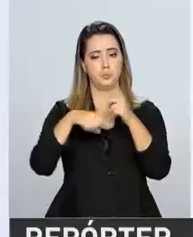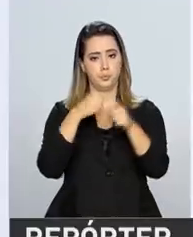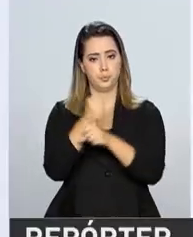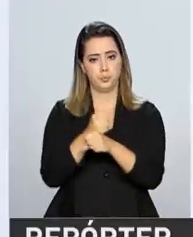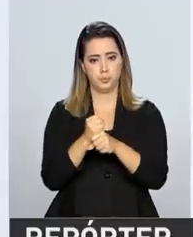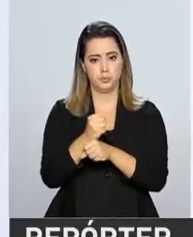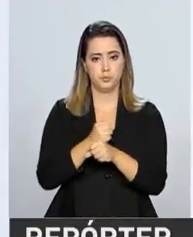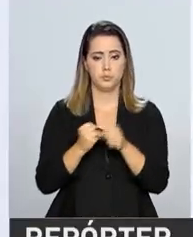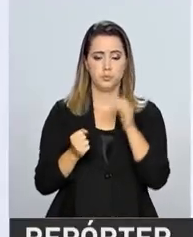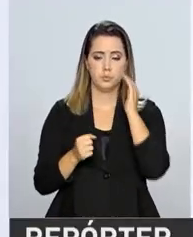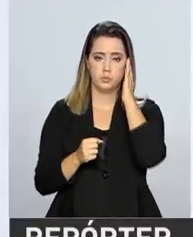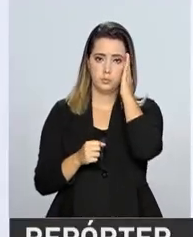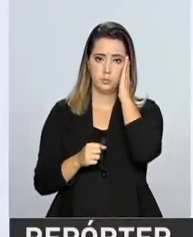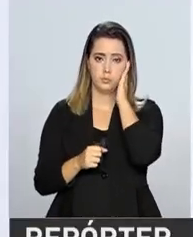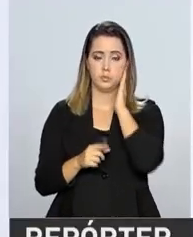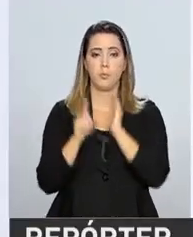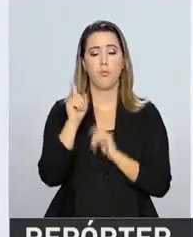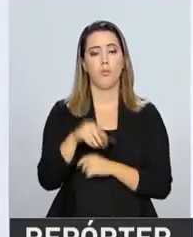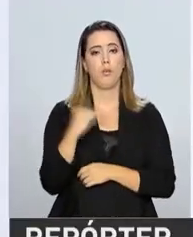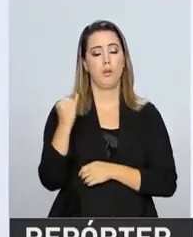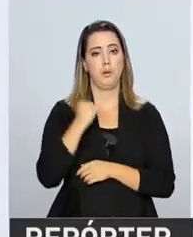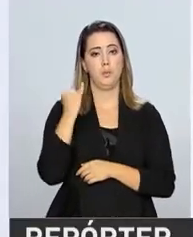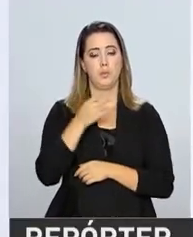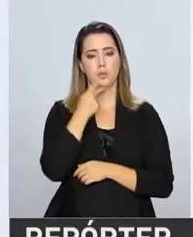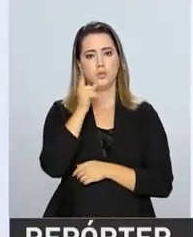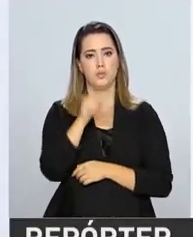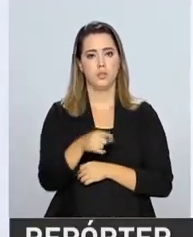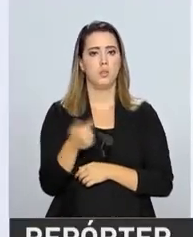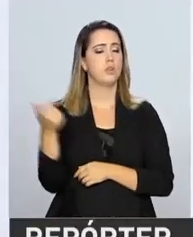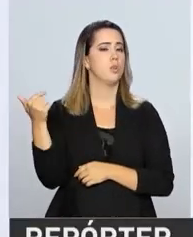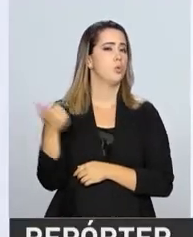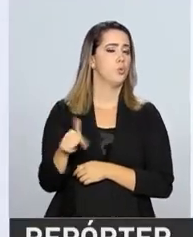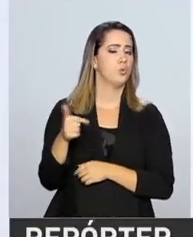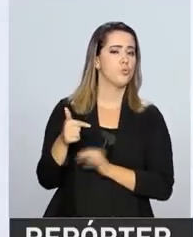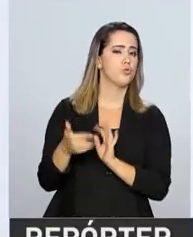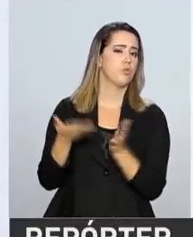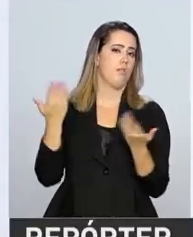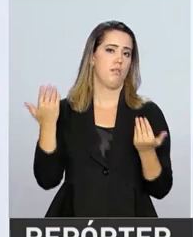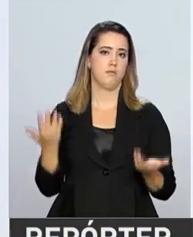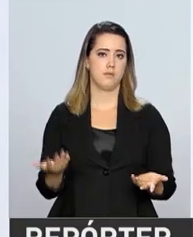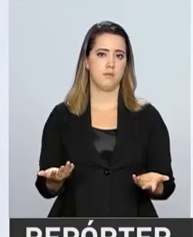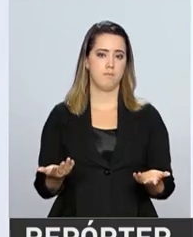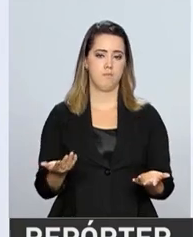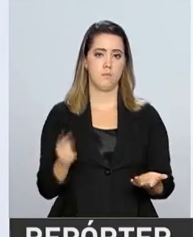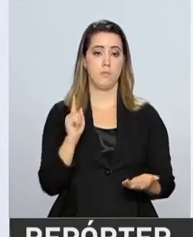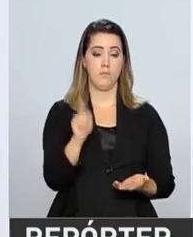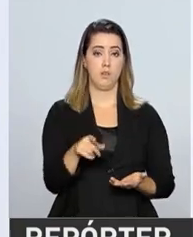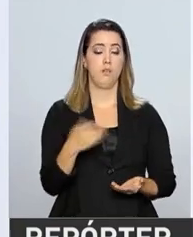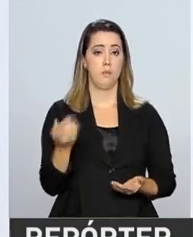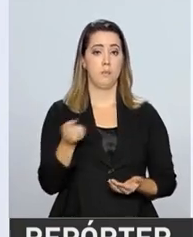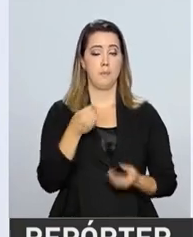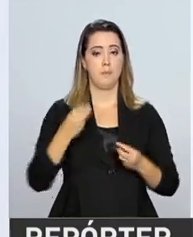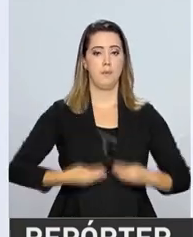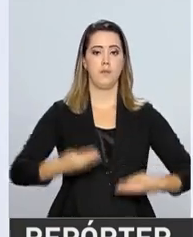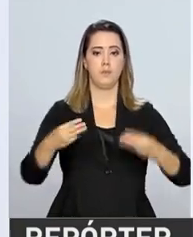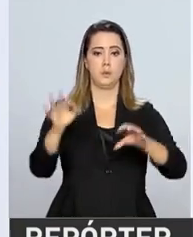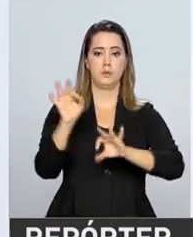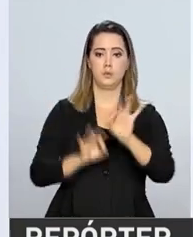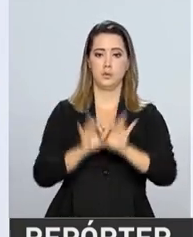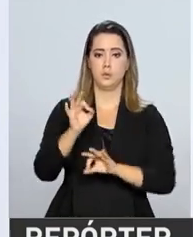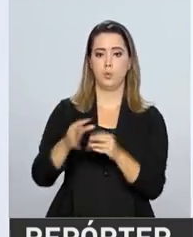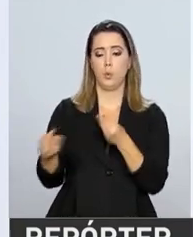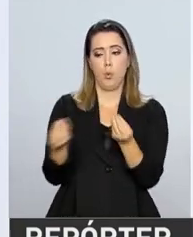É importante frisar, gente, que assim, não existia antes, tá certo? O Ministério do Planejamento não tinha